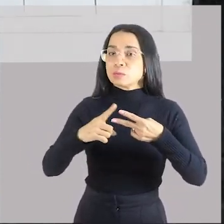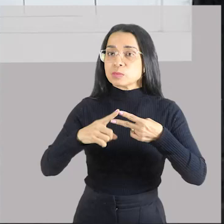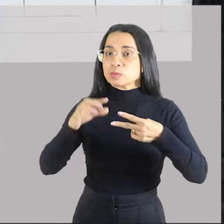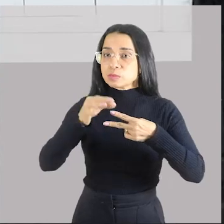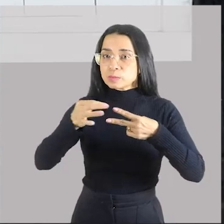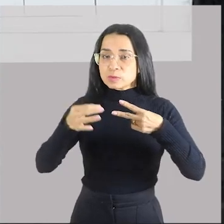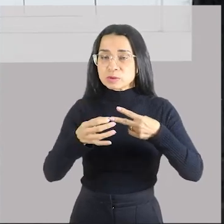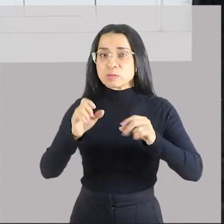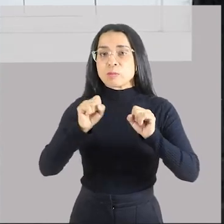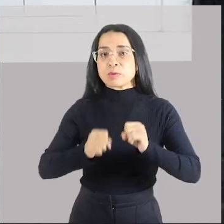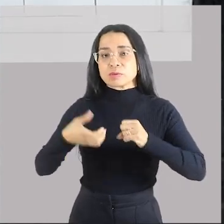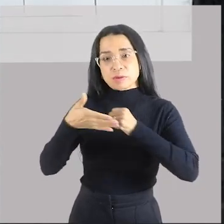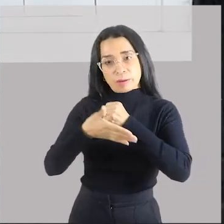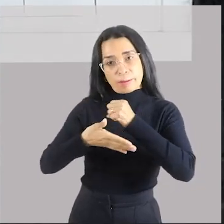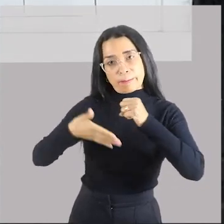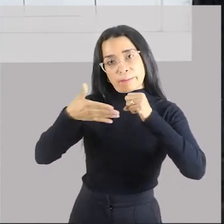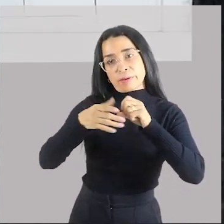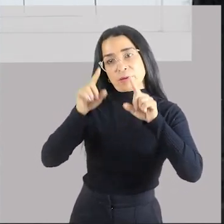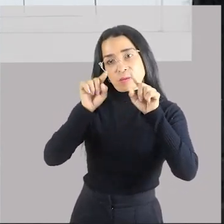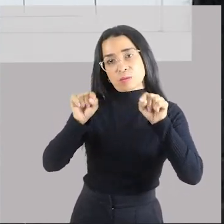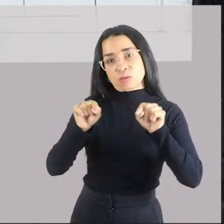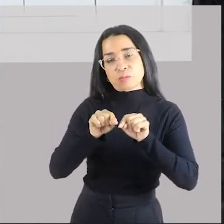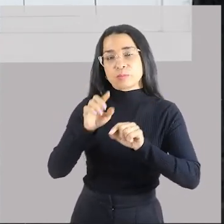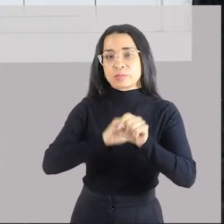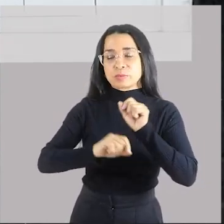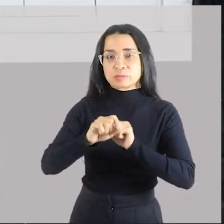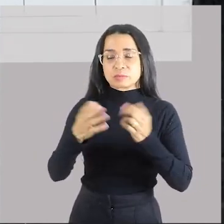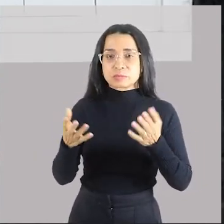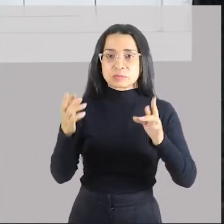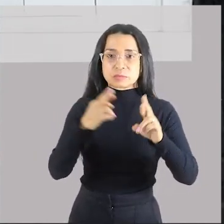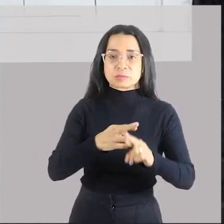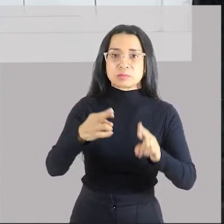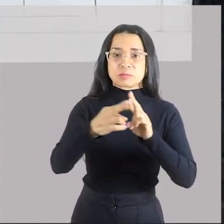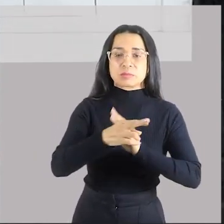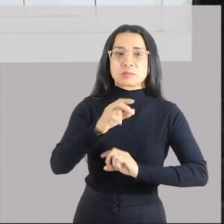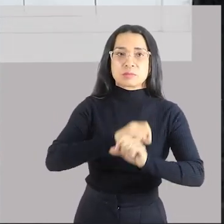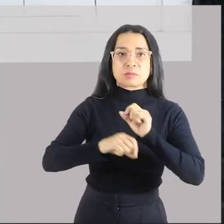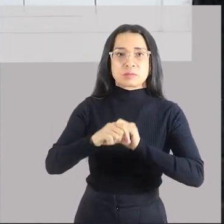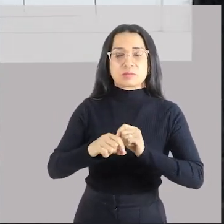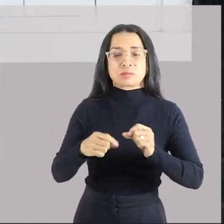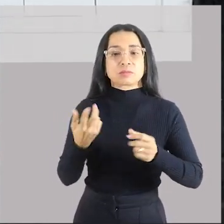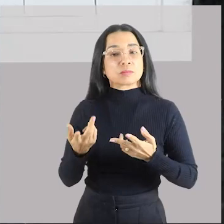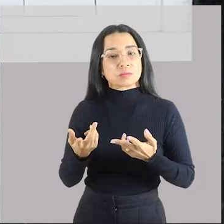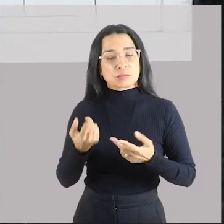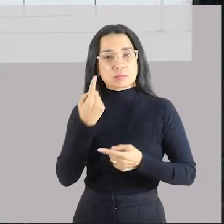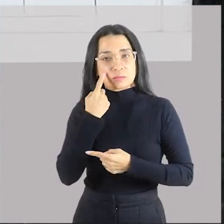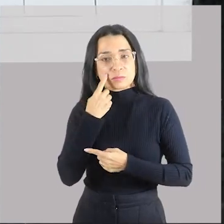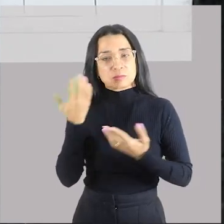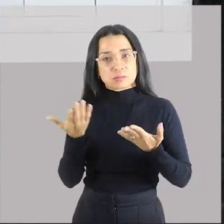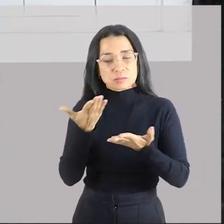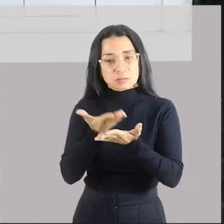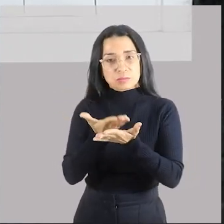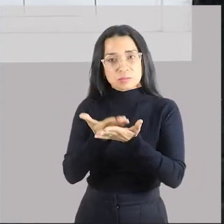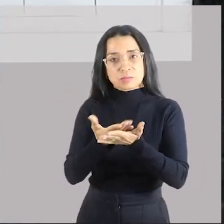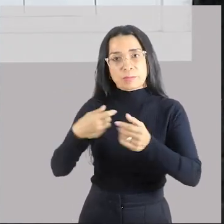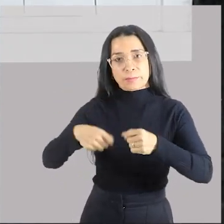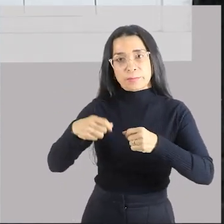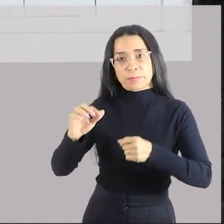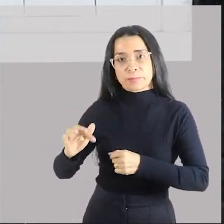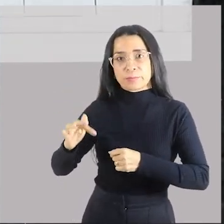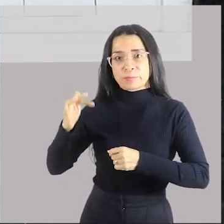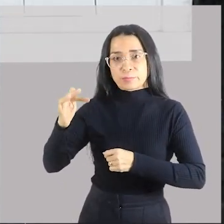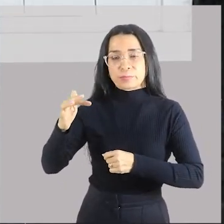base de um prisma, a base de uma pirâmide. Então, essas relações que a gente vai ver aqui, vocês vão precisar também mais na frente,